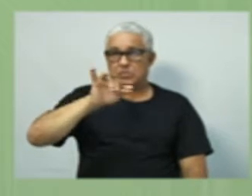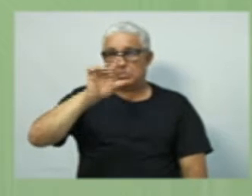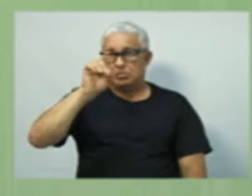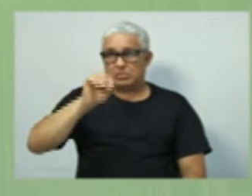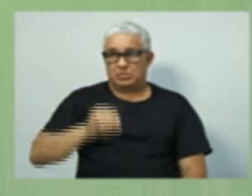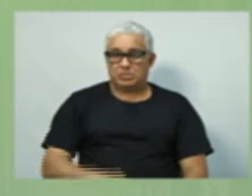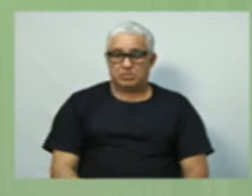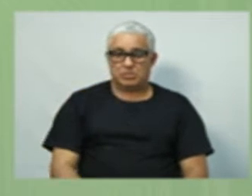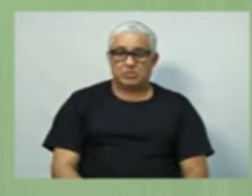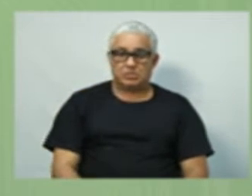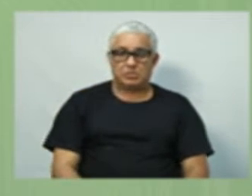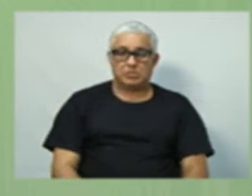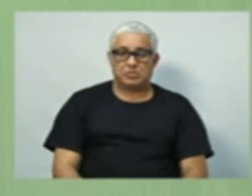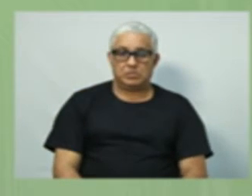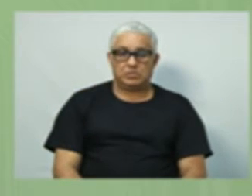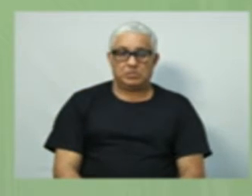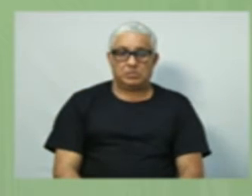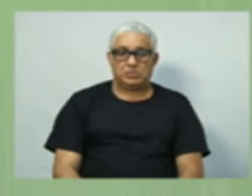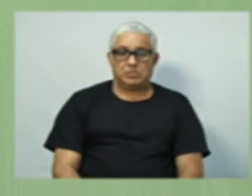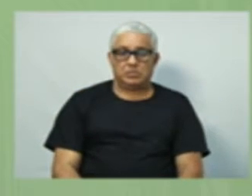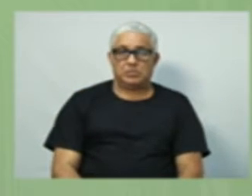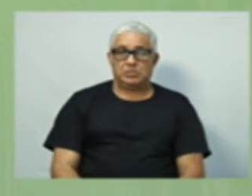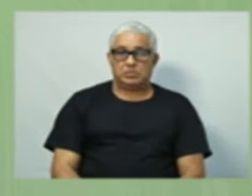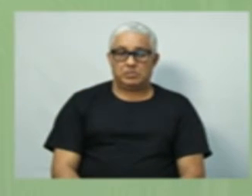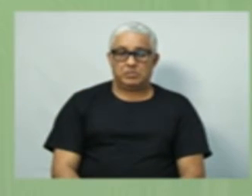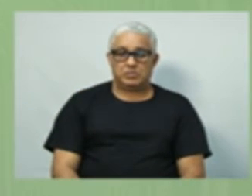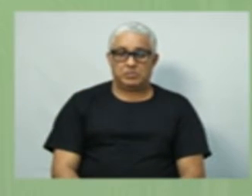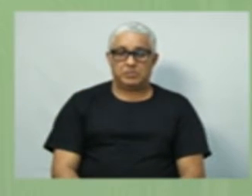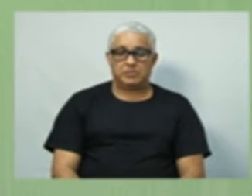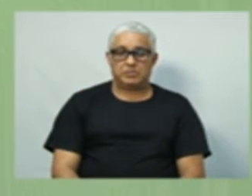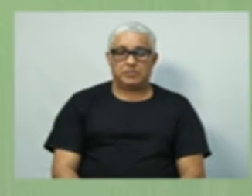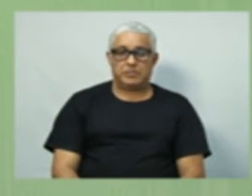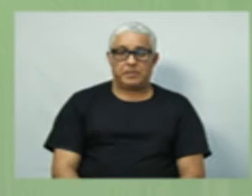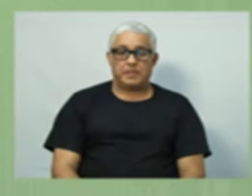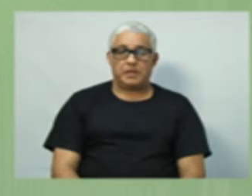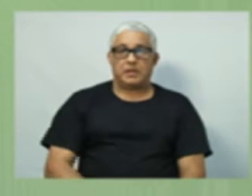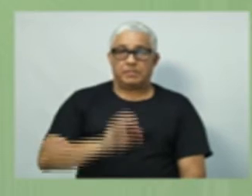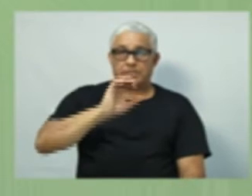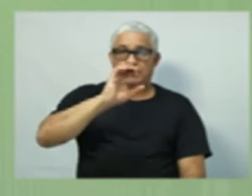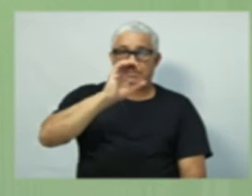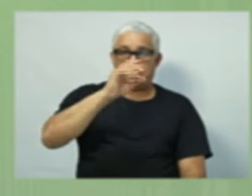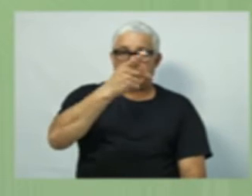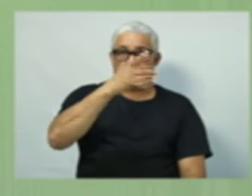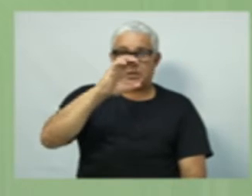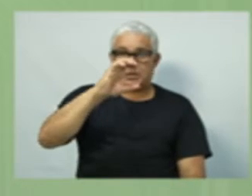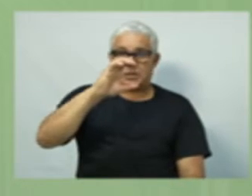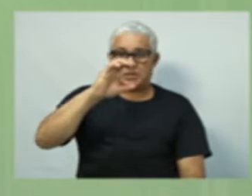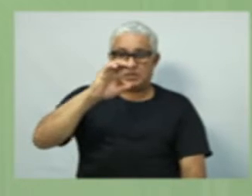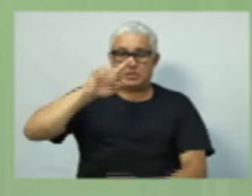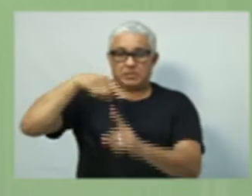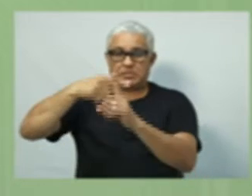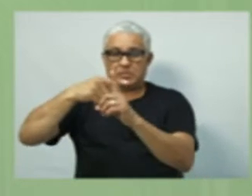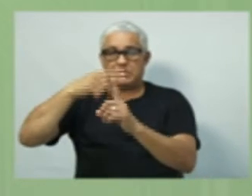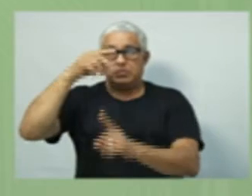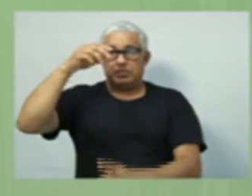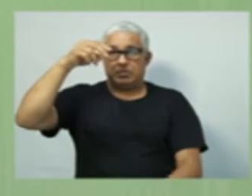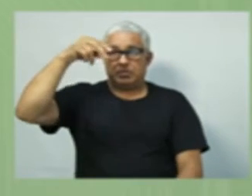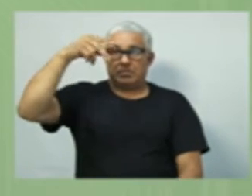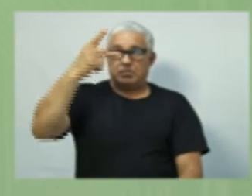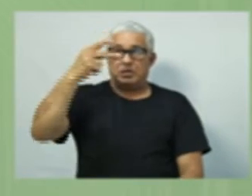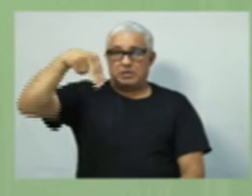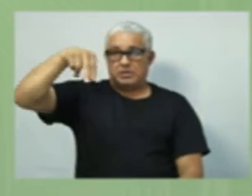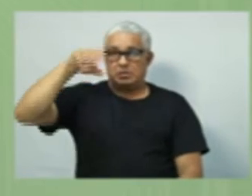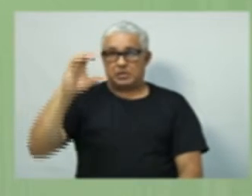passivo não circulante então ou seja aqui passivo circulante passivo